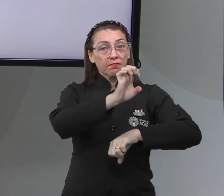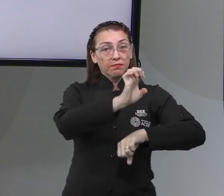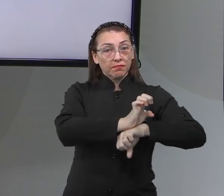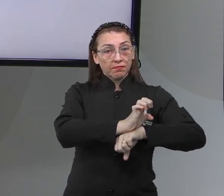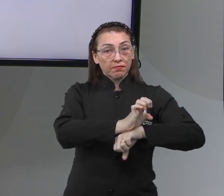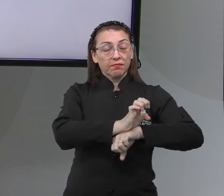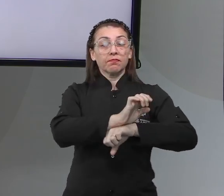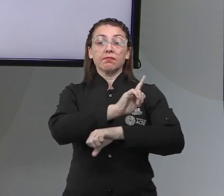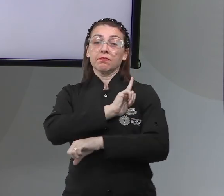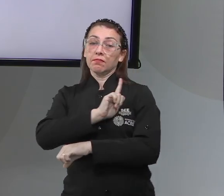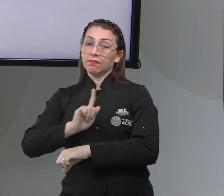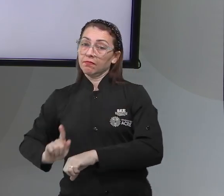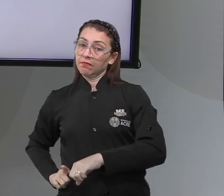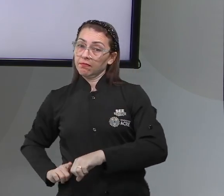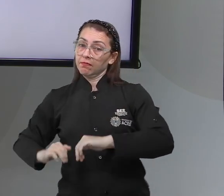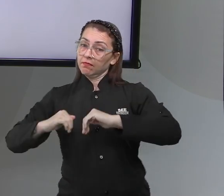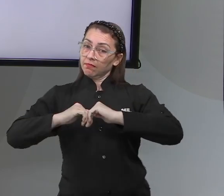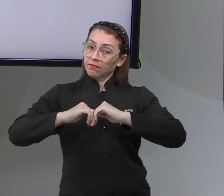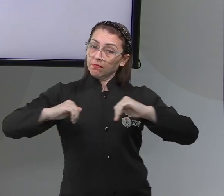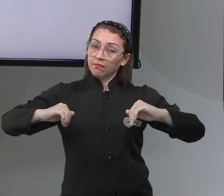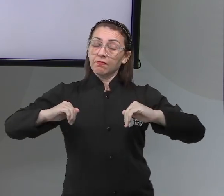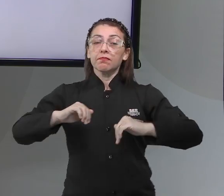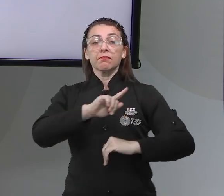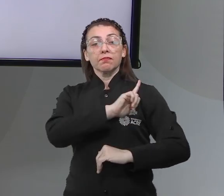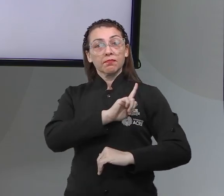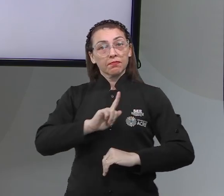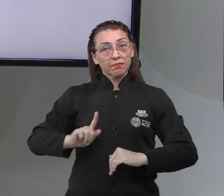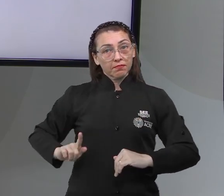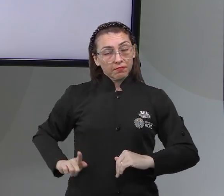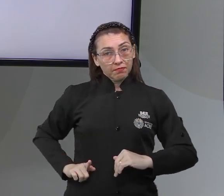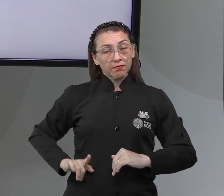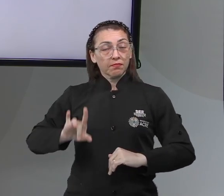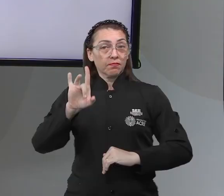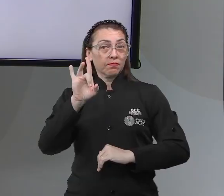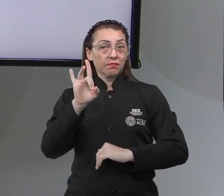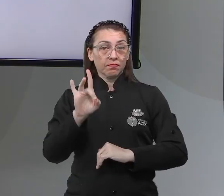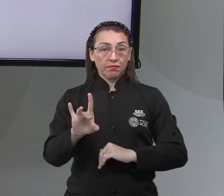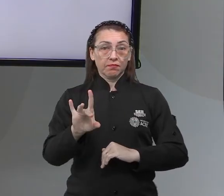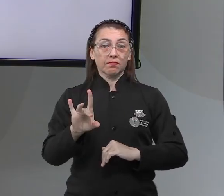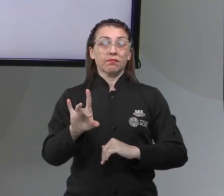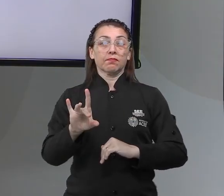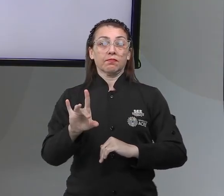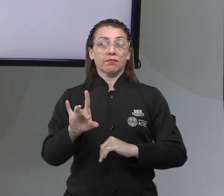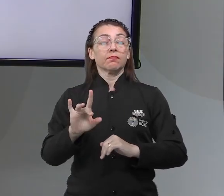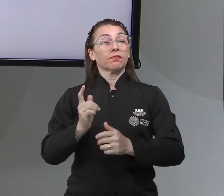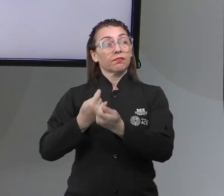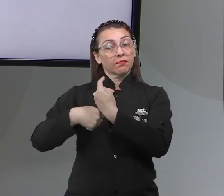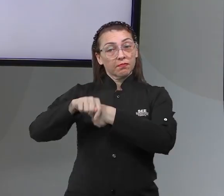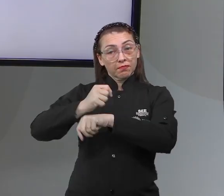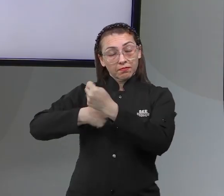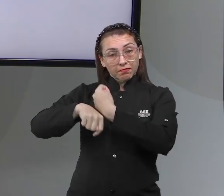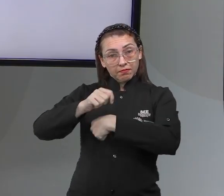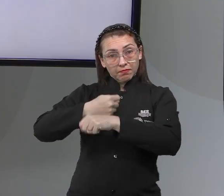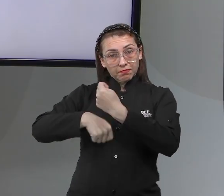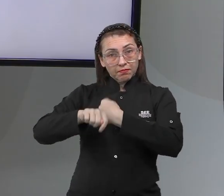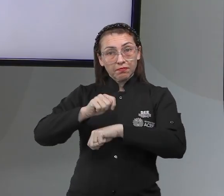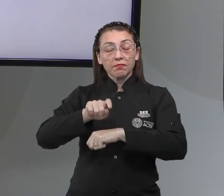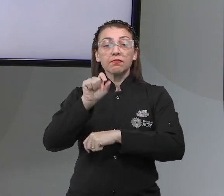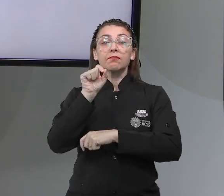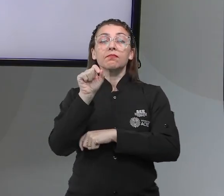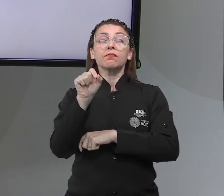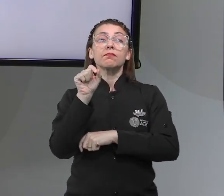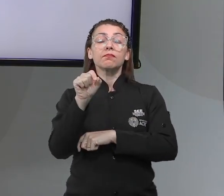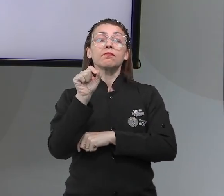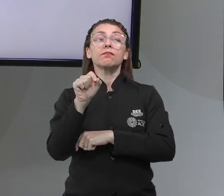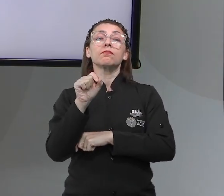e governo. O governo, repito, é só a esfera administrativa, é o que vai